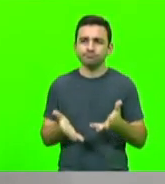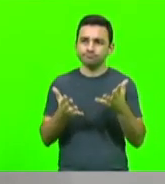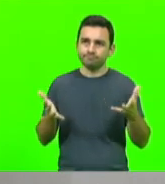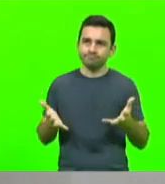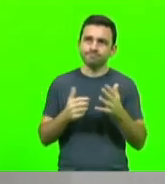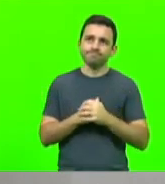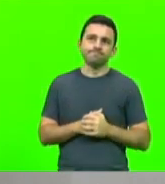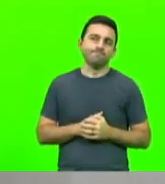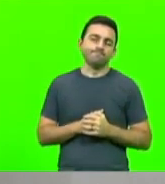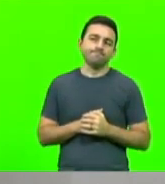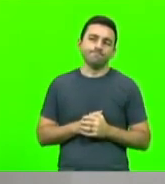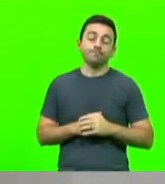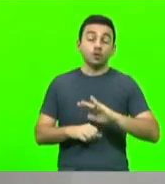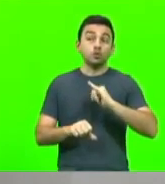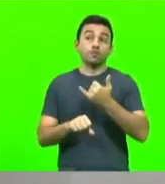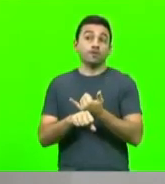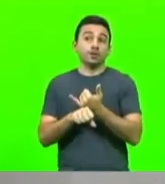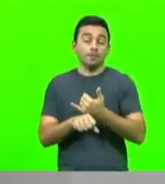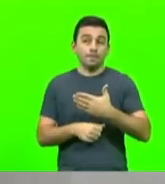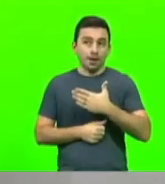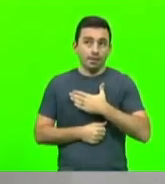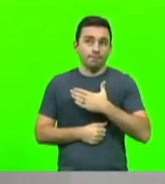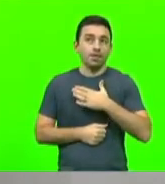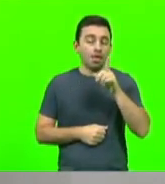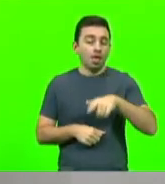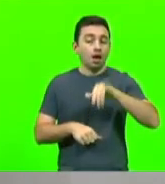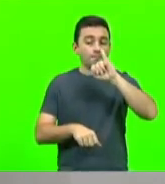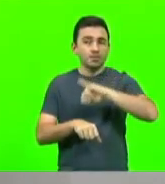Joinville, para mim, é a capital do trabalho.